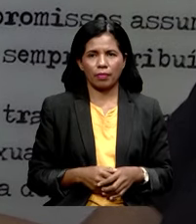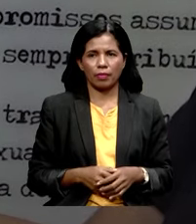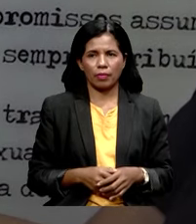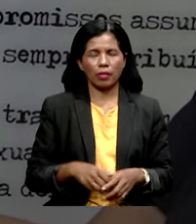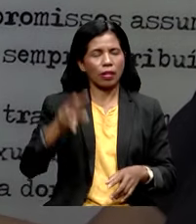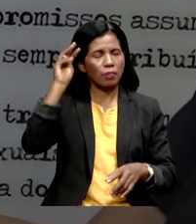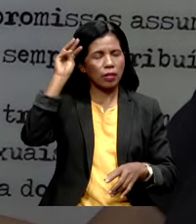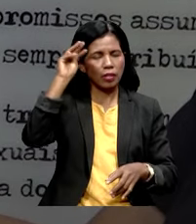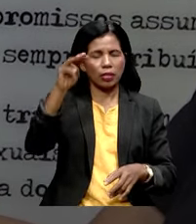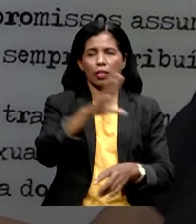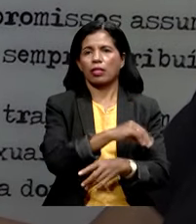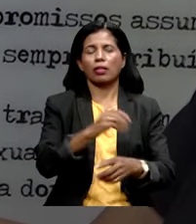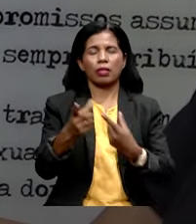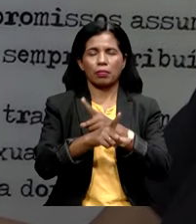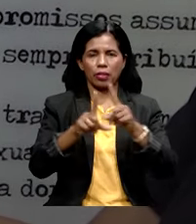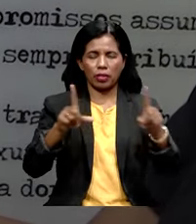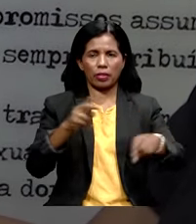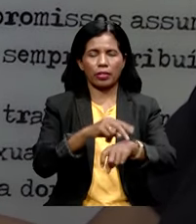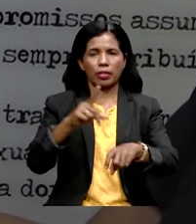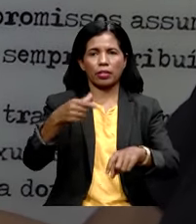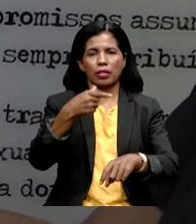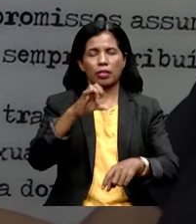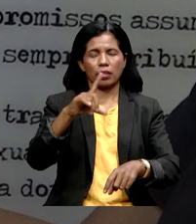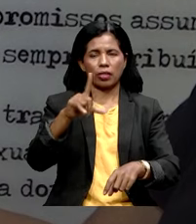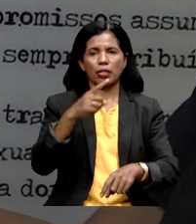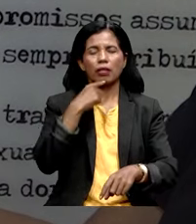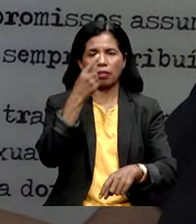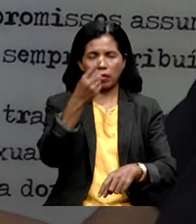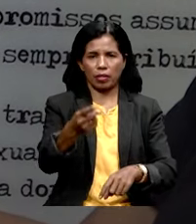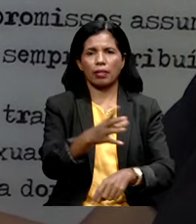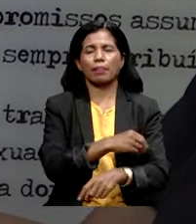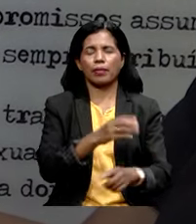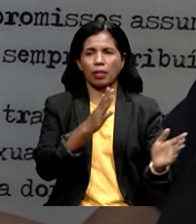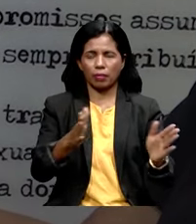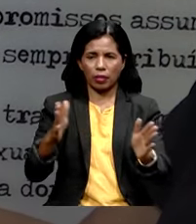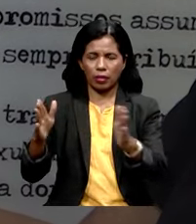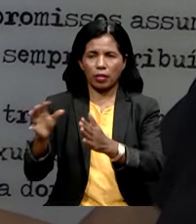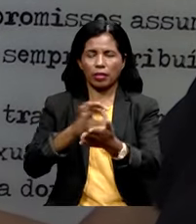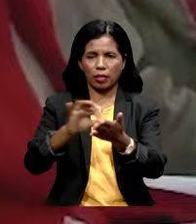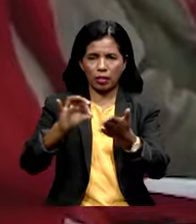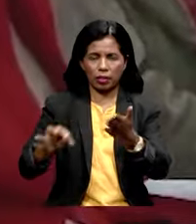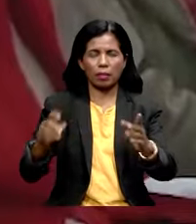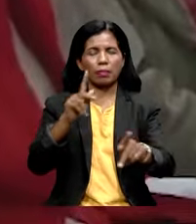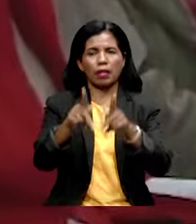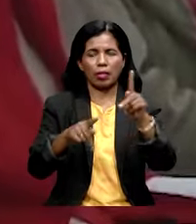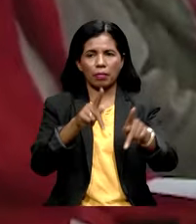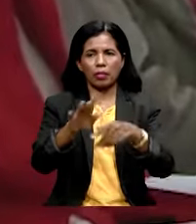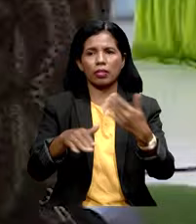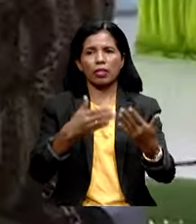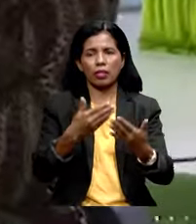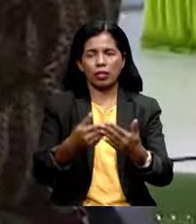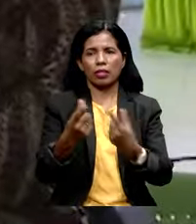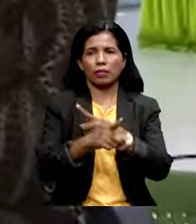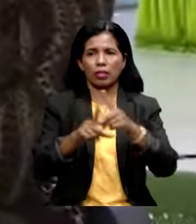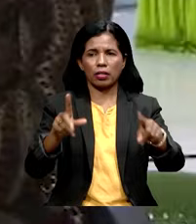Ministro Assunto Combatente Libertação Nacional, Zilda Costa Ansoro Ateten, processo registração para beneficiar o antigo combatente